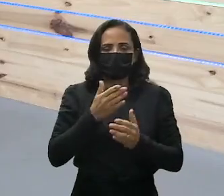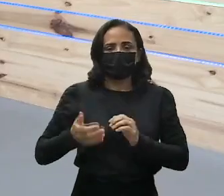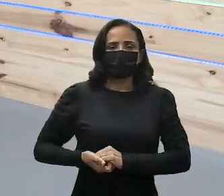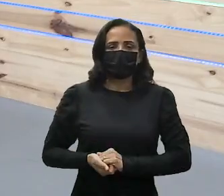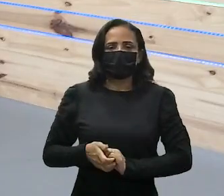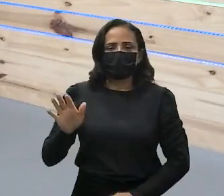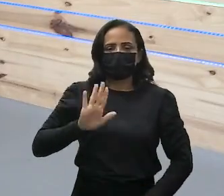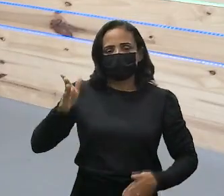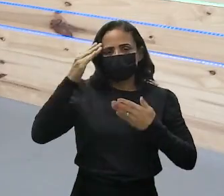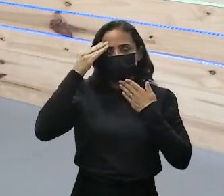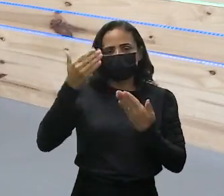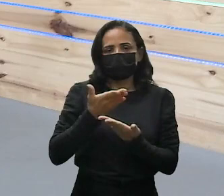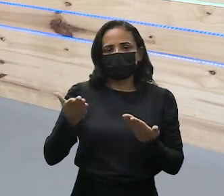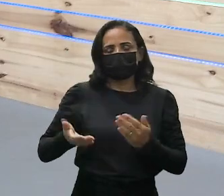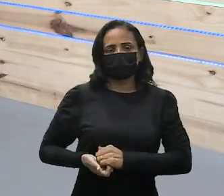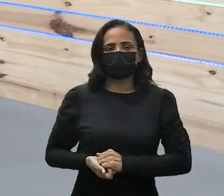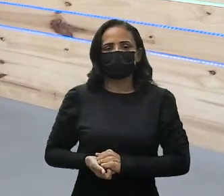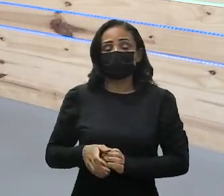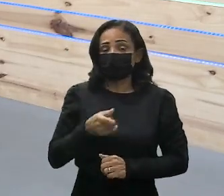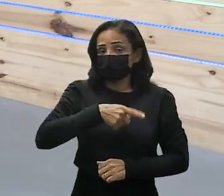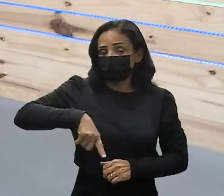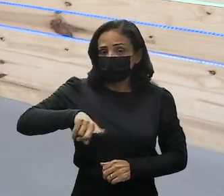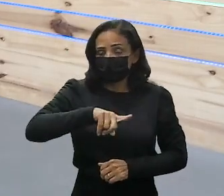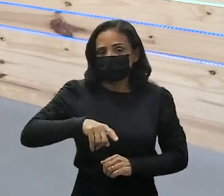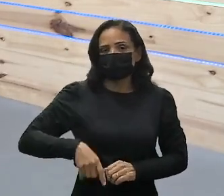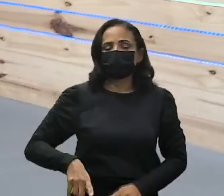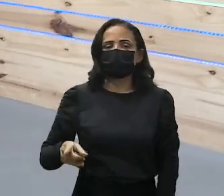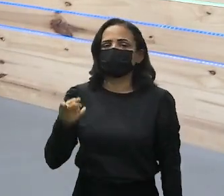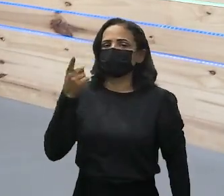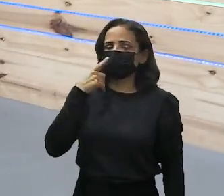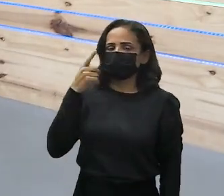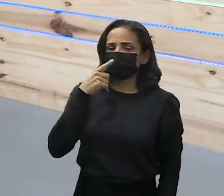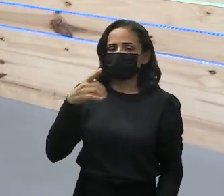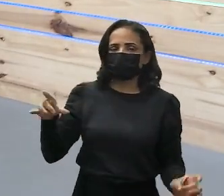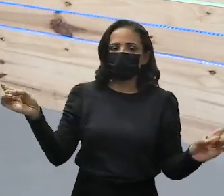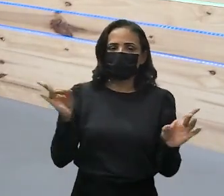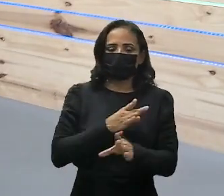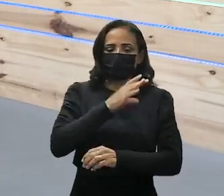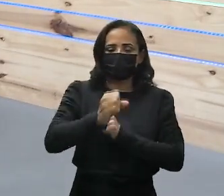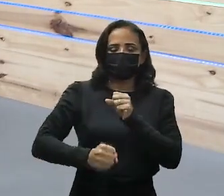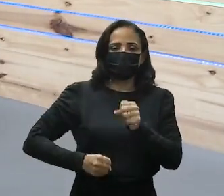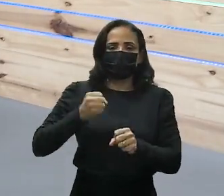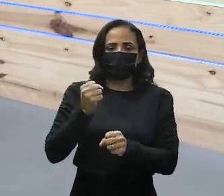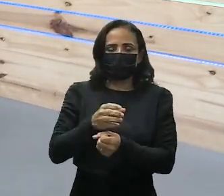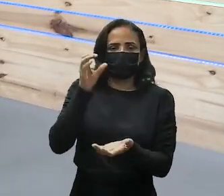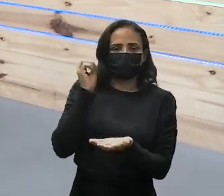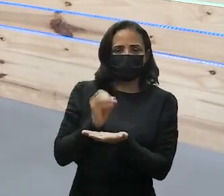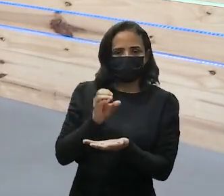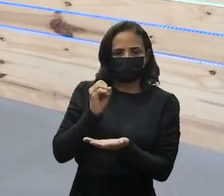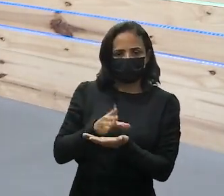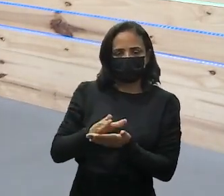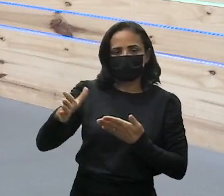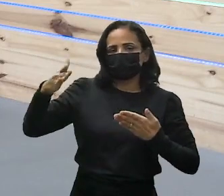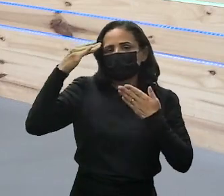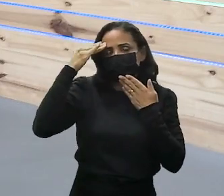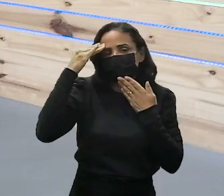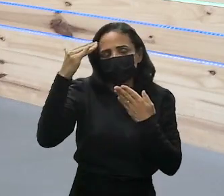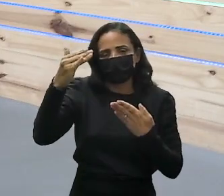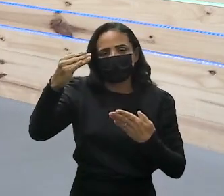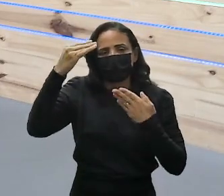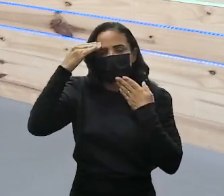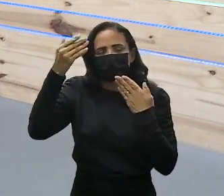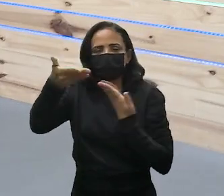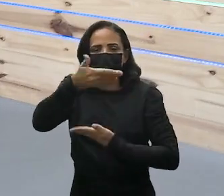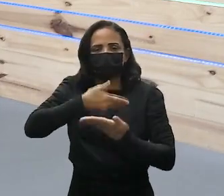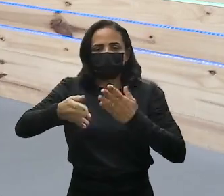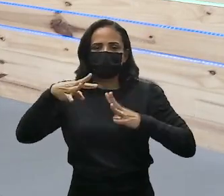Tranquilo? Galera, bota pra cá. Então, com isso, a gente fecha o ano aqui do EducaPE, tá? Eu quero agradecer muito a